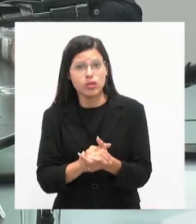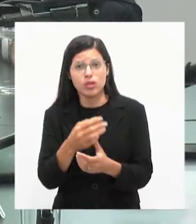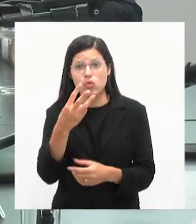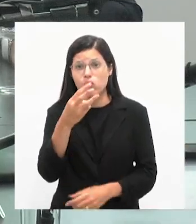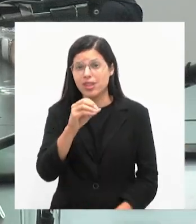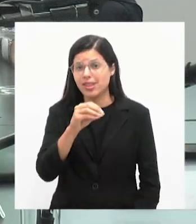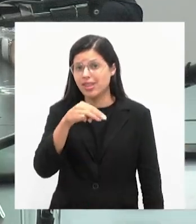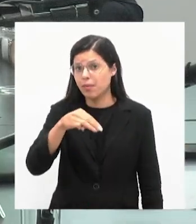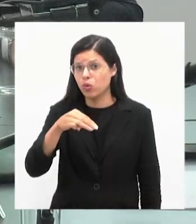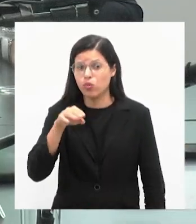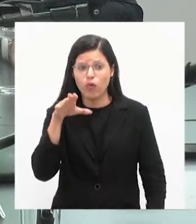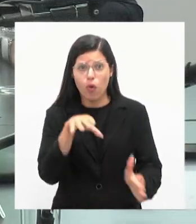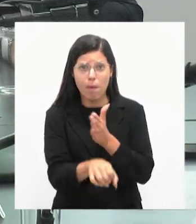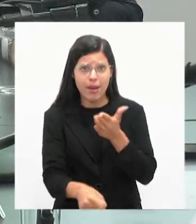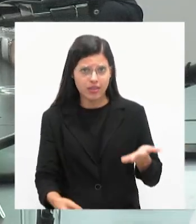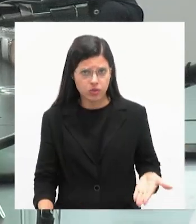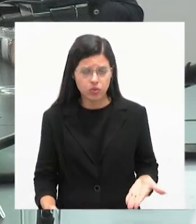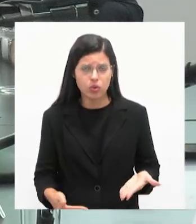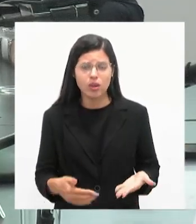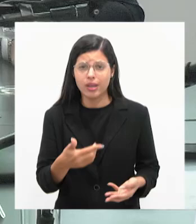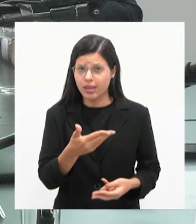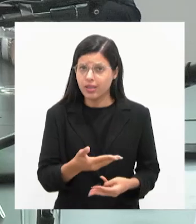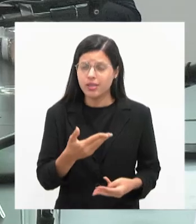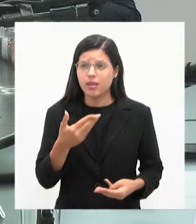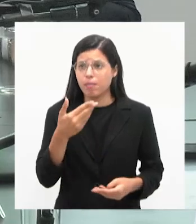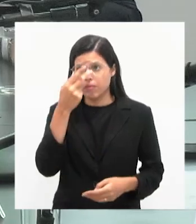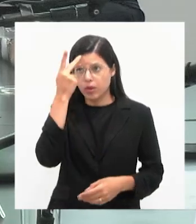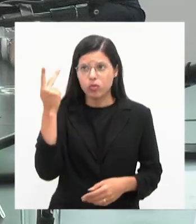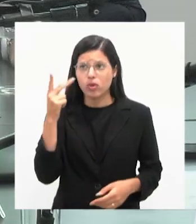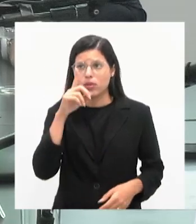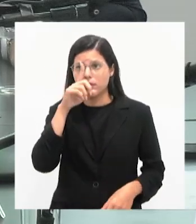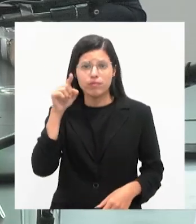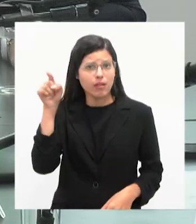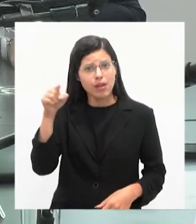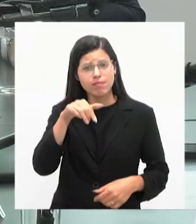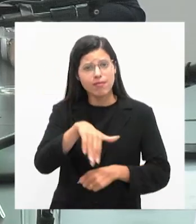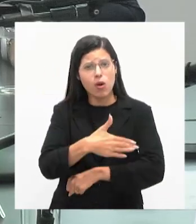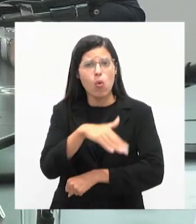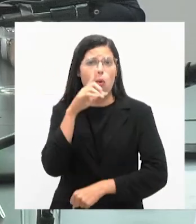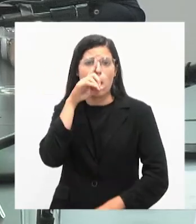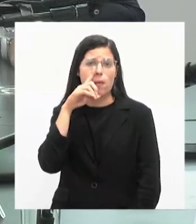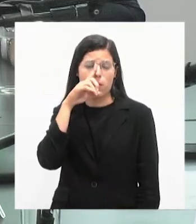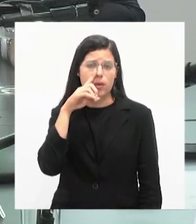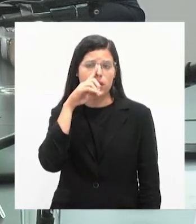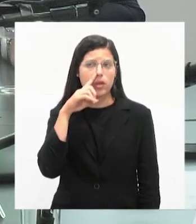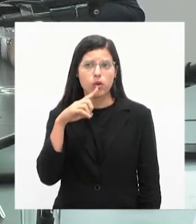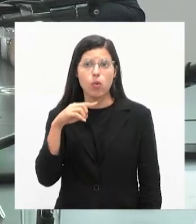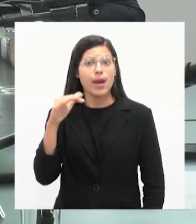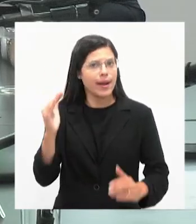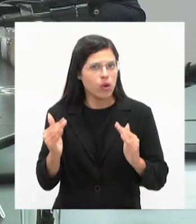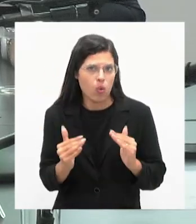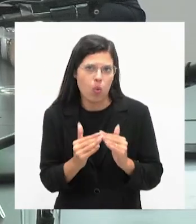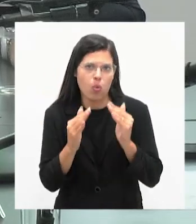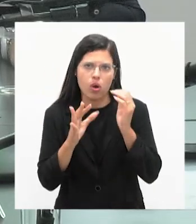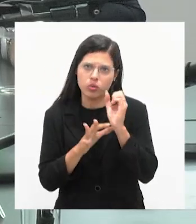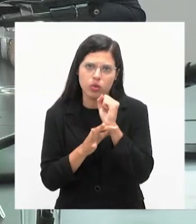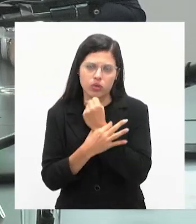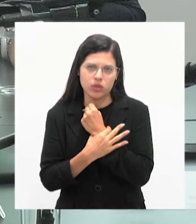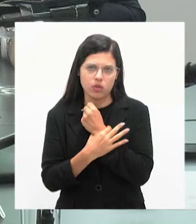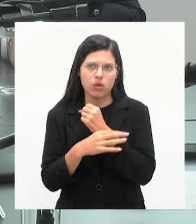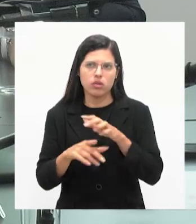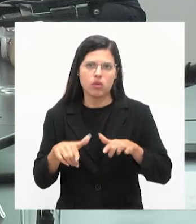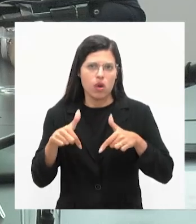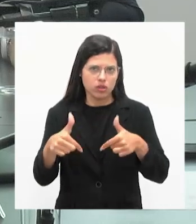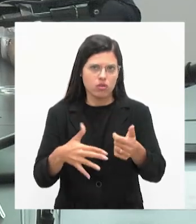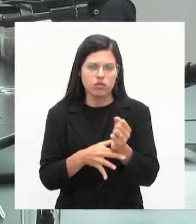dia inteiro na rua, rodando. Ele está muito mais exposto que a gente que está aqui sentado agora, ele está lá na rua. Então ele é favorável à segurança, à operação de segurança. E ele